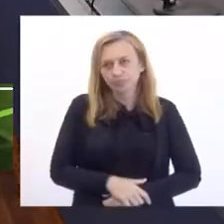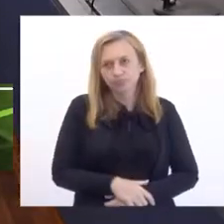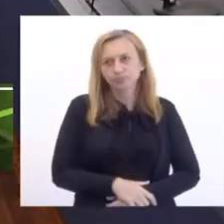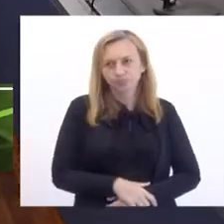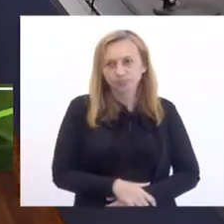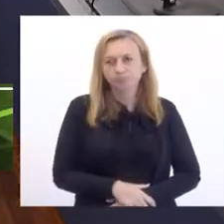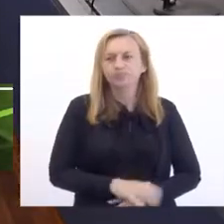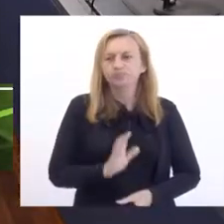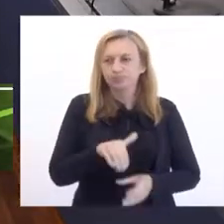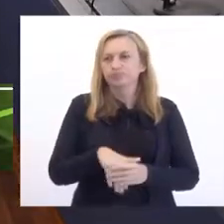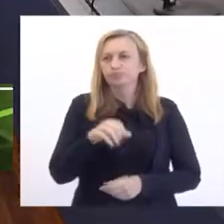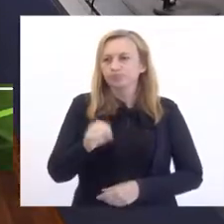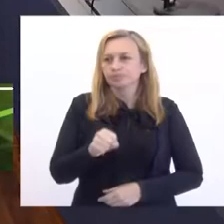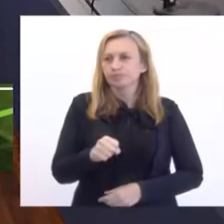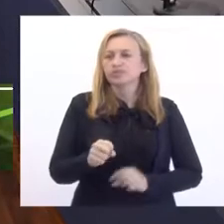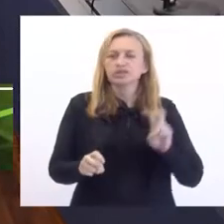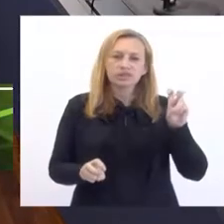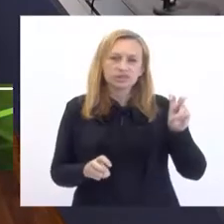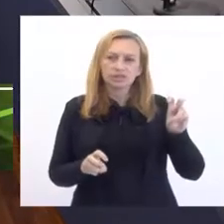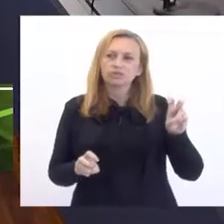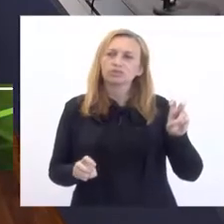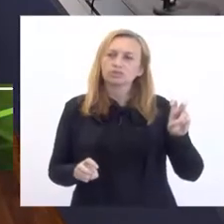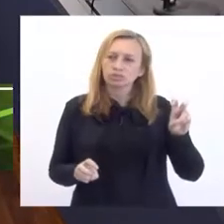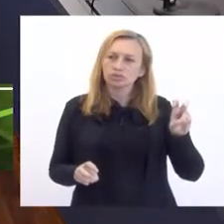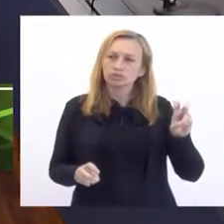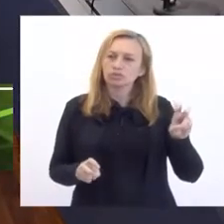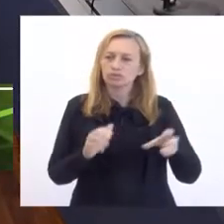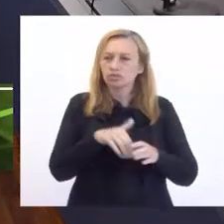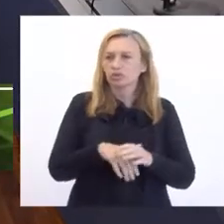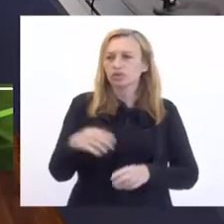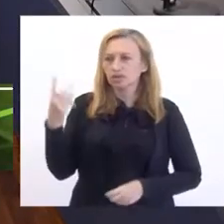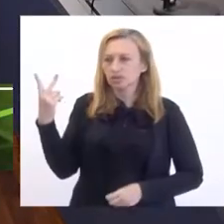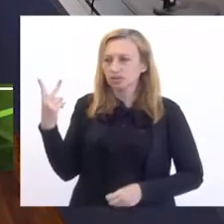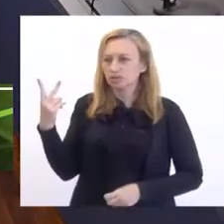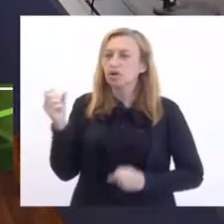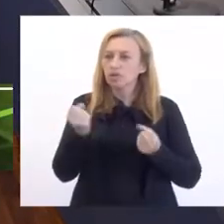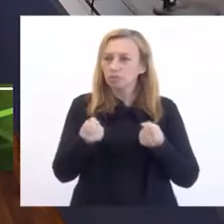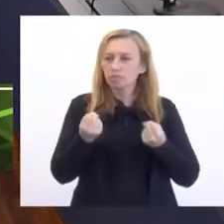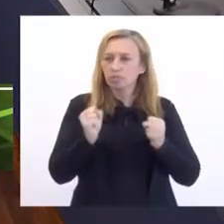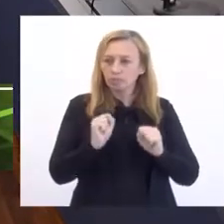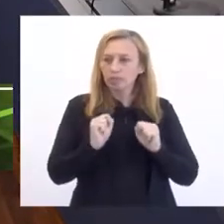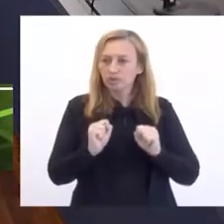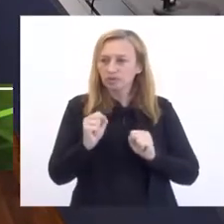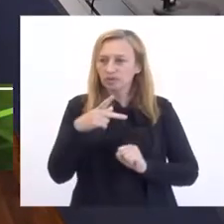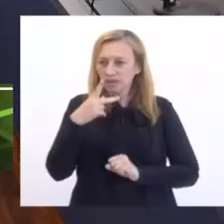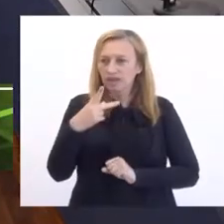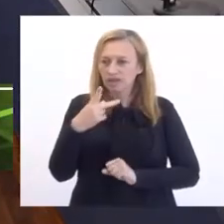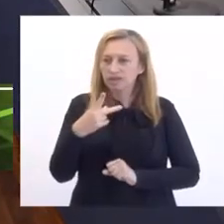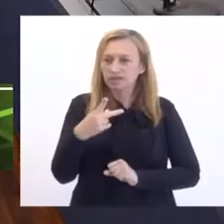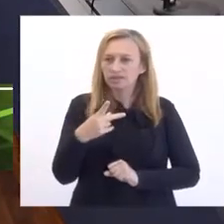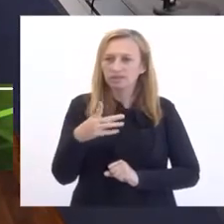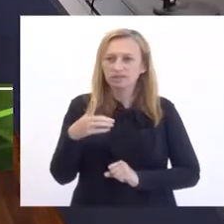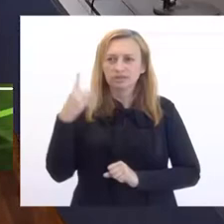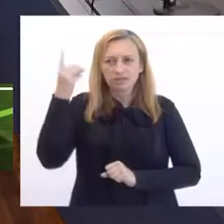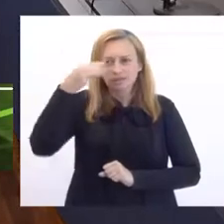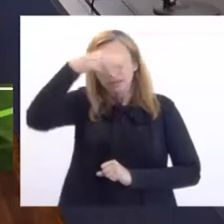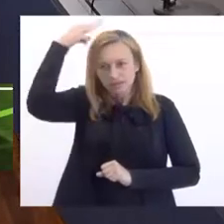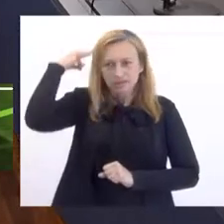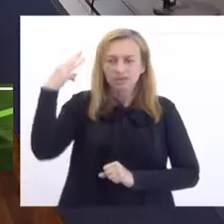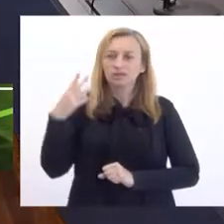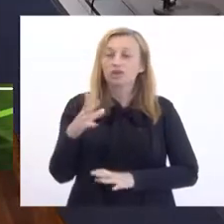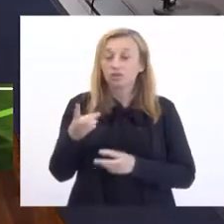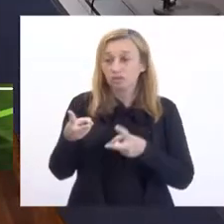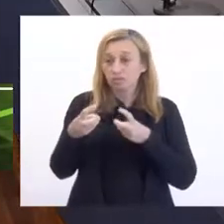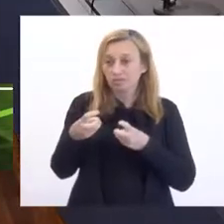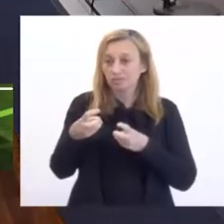que votou favorável. Então, são 5-2. Posso fazer uma observação, deputado Márcio? Deputado Luiz Paulo. Eu fiz essa